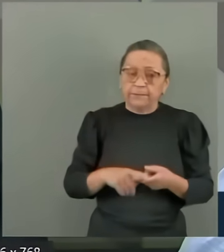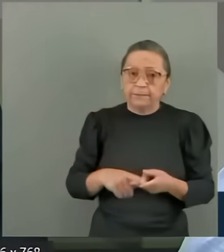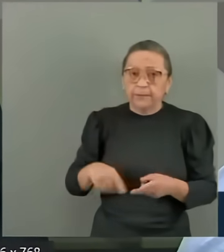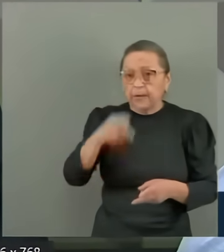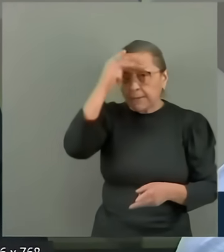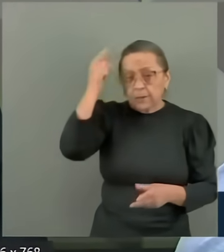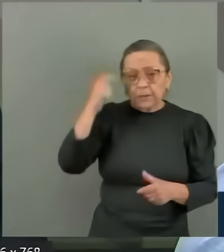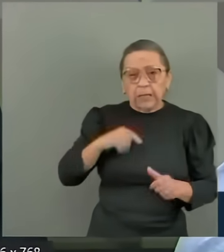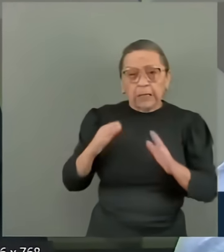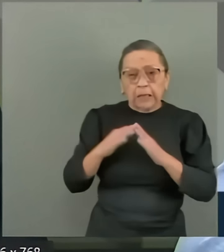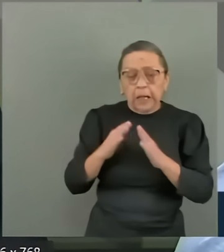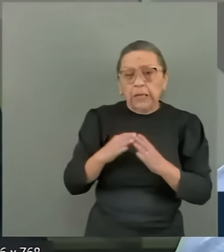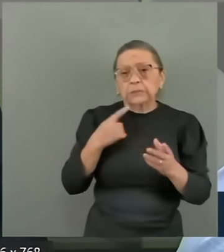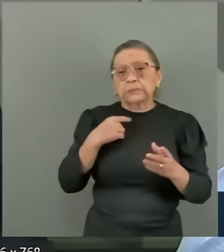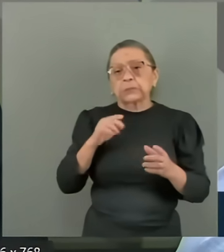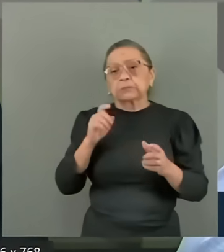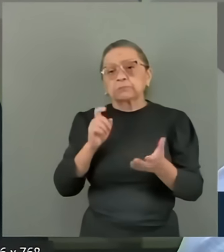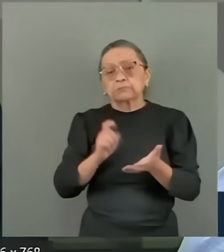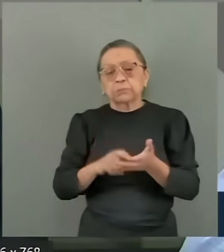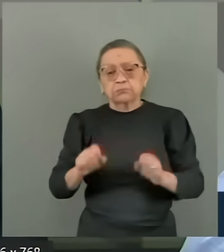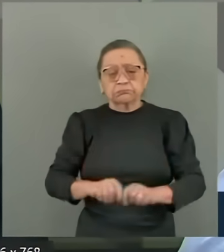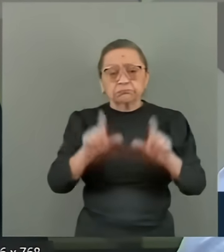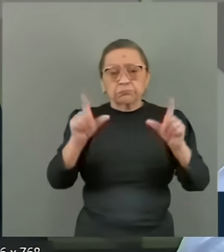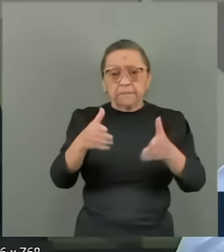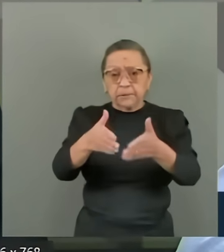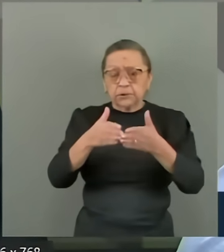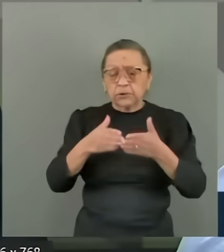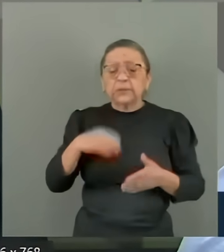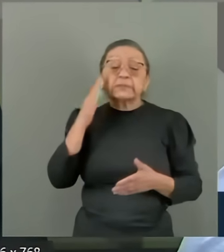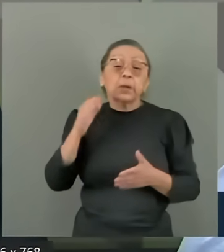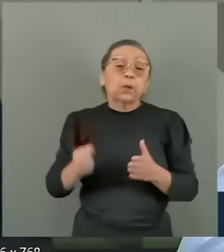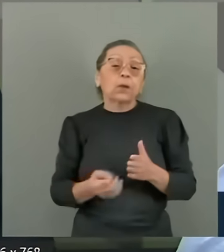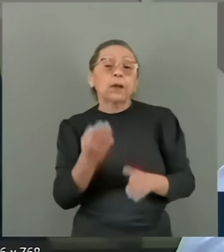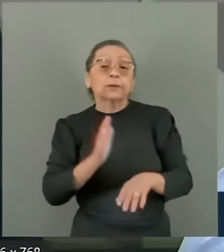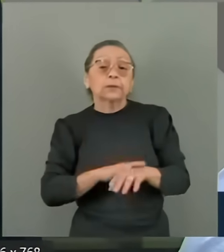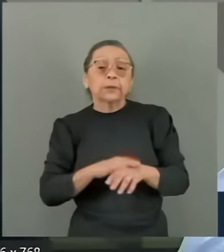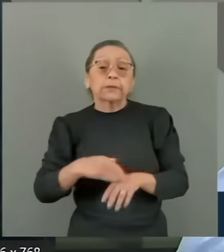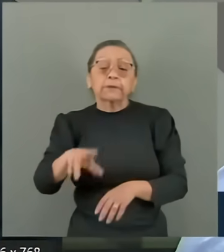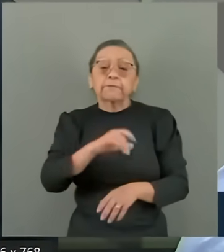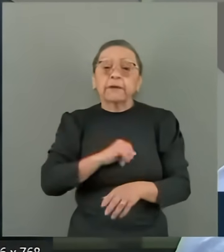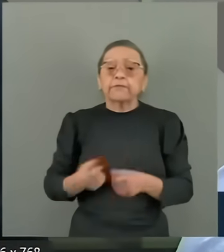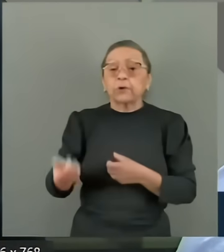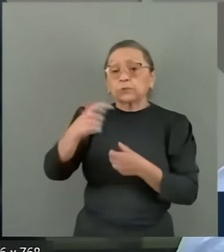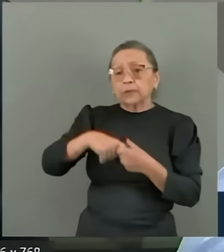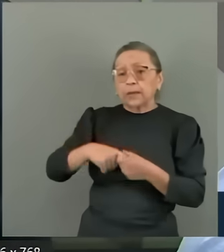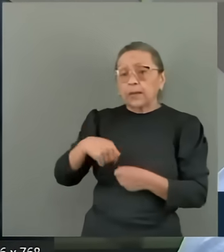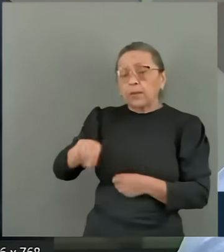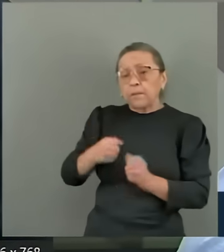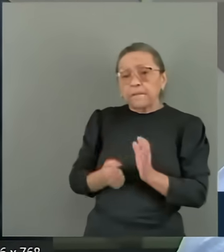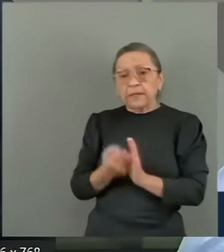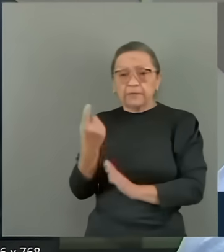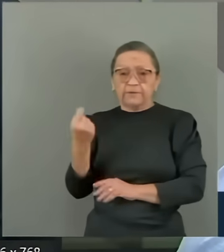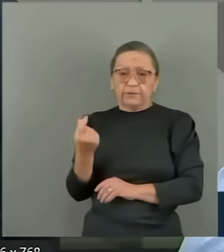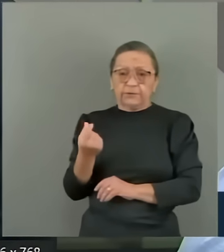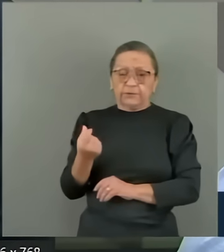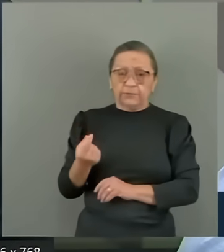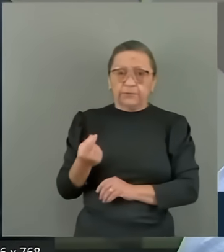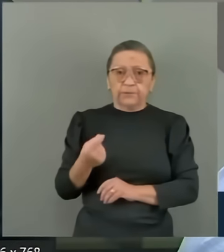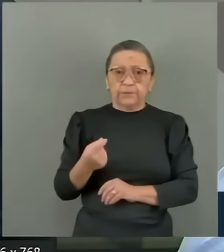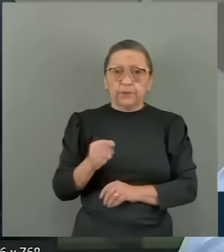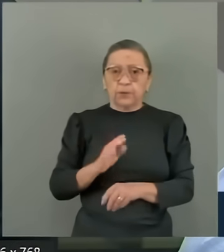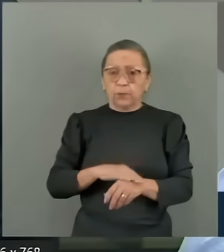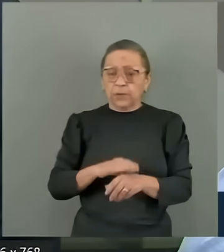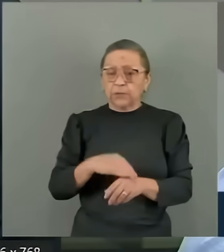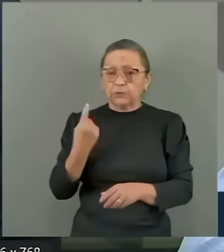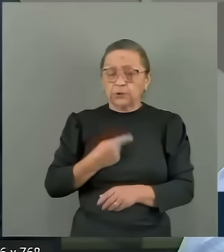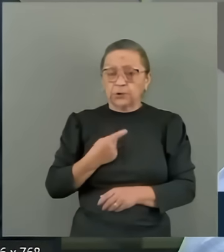em casa, entrou no meu INSS ou fez o pedido, ele quer saber com quanto tempo que volta para ele o benefício. Quando nós entramos